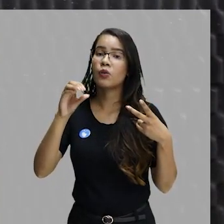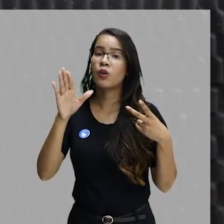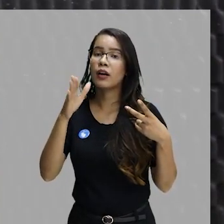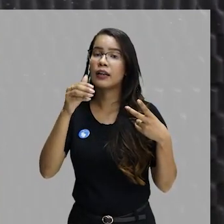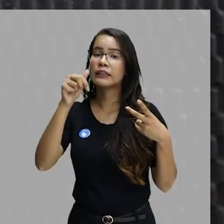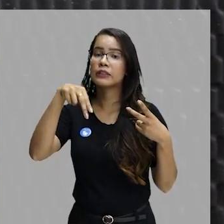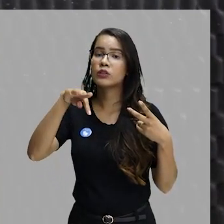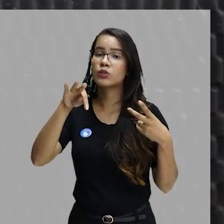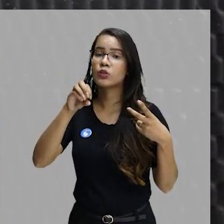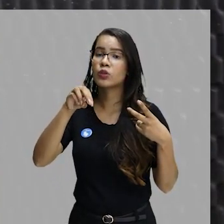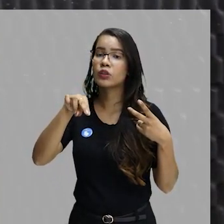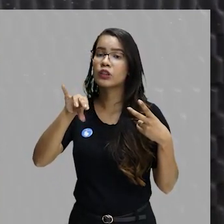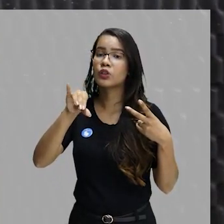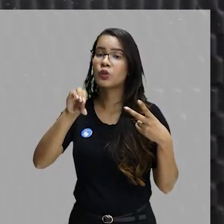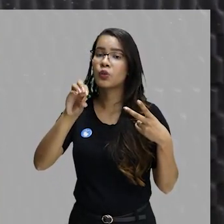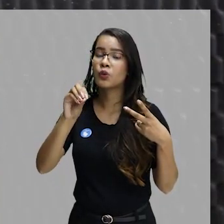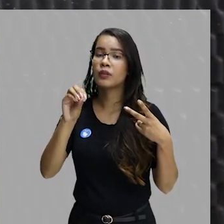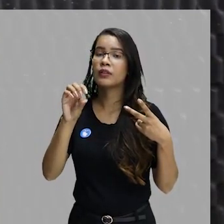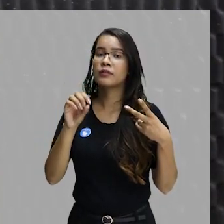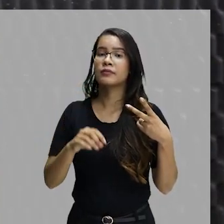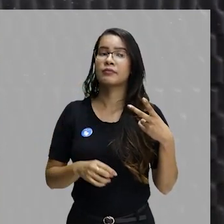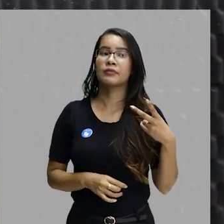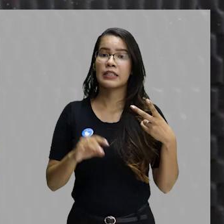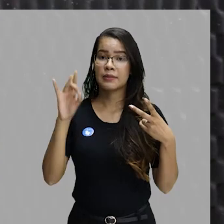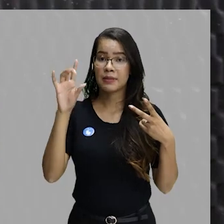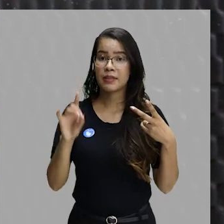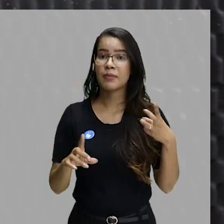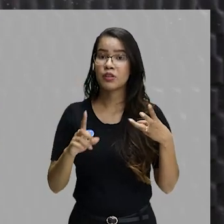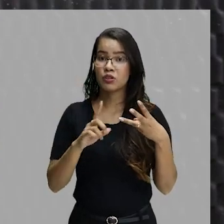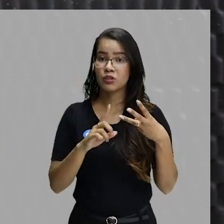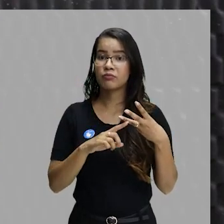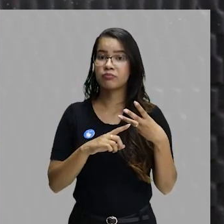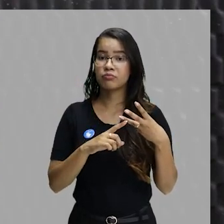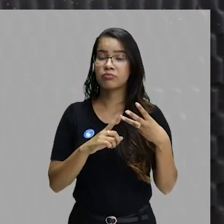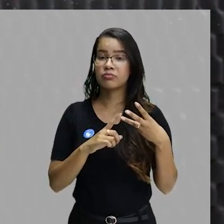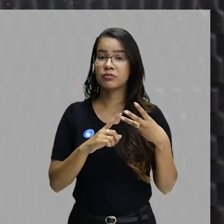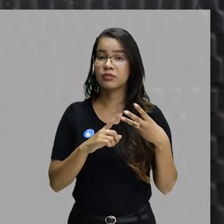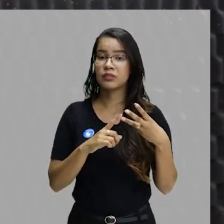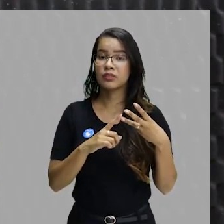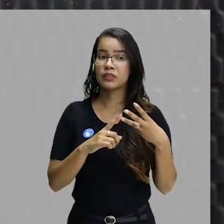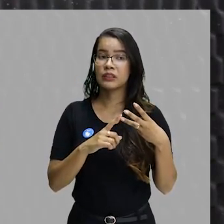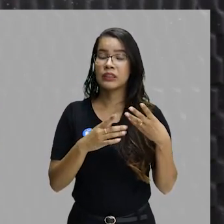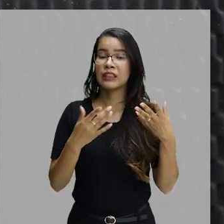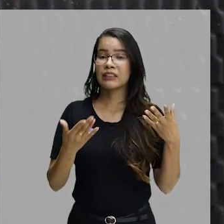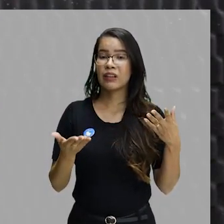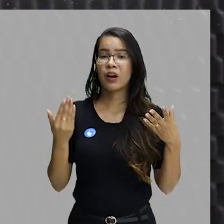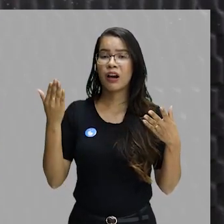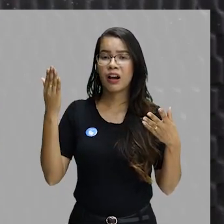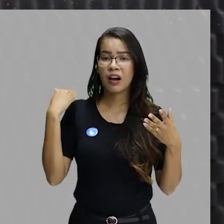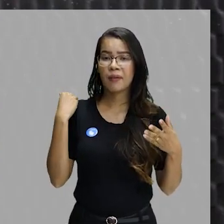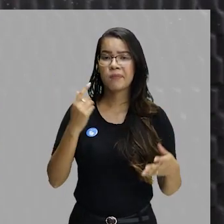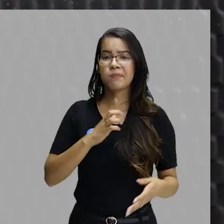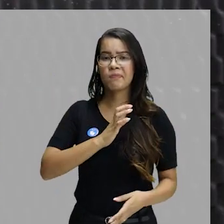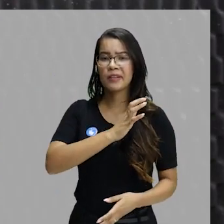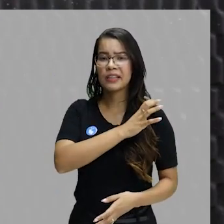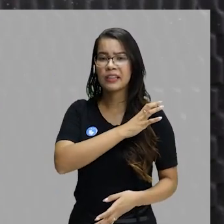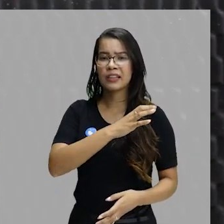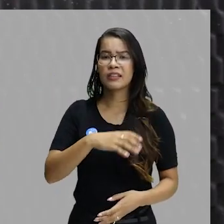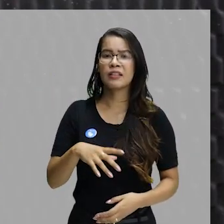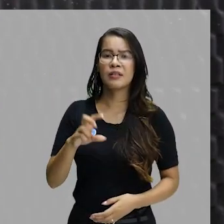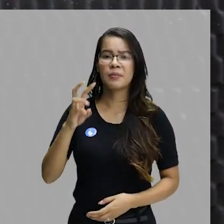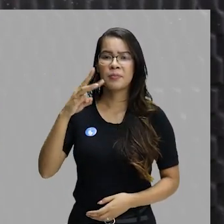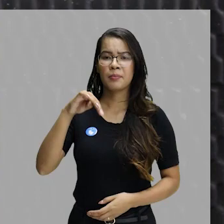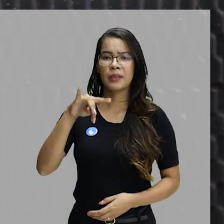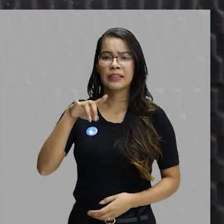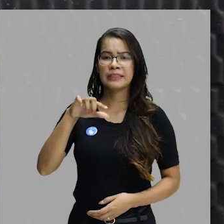e Lépido. E principalmente Otávio, Marco Antônio e Otávio. Então, a militarização e principalmente o